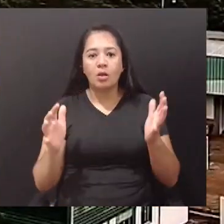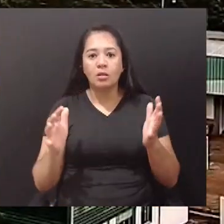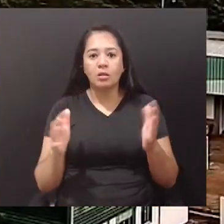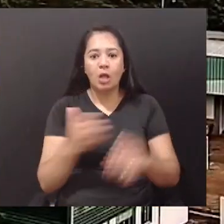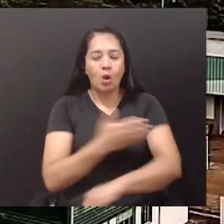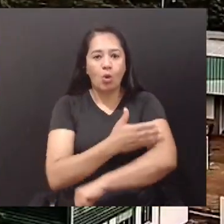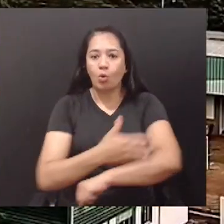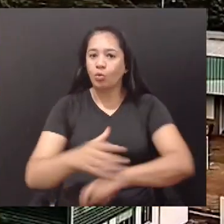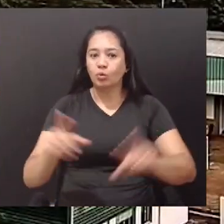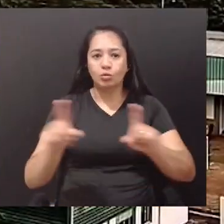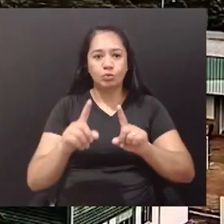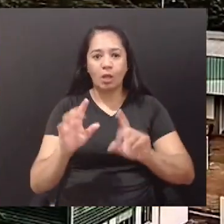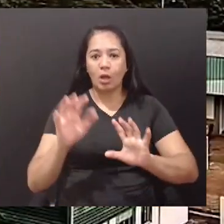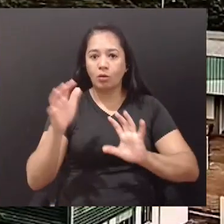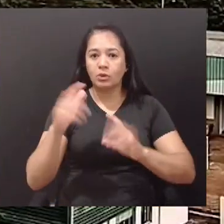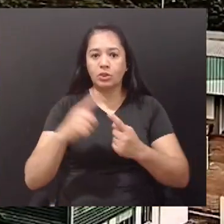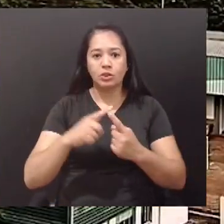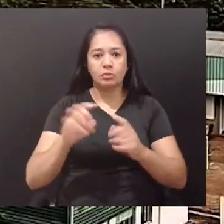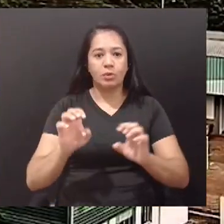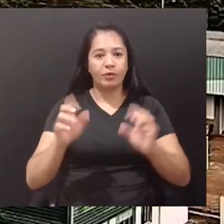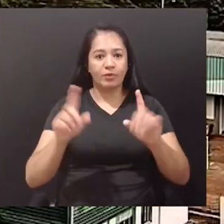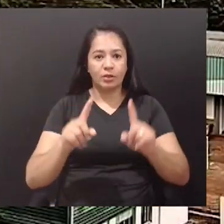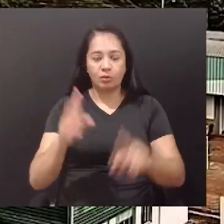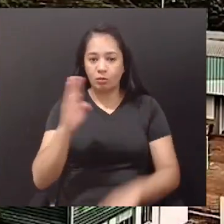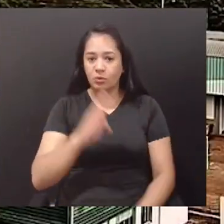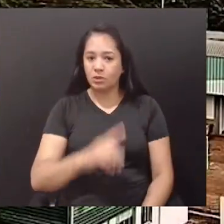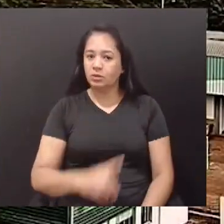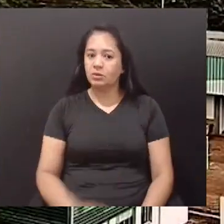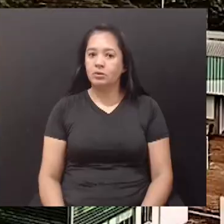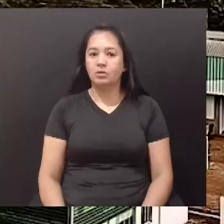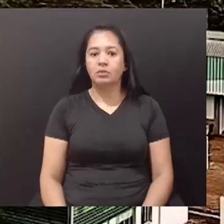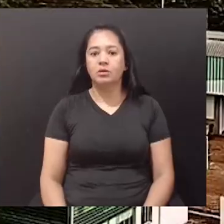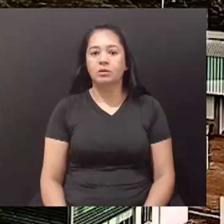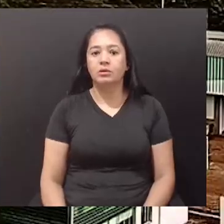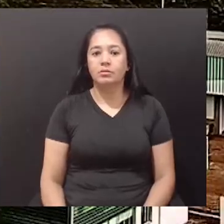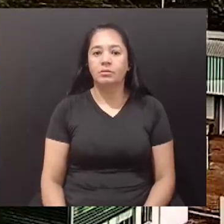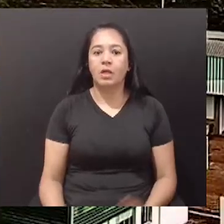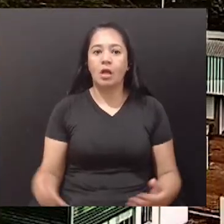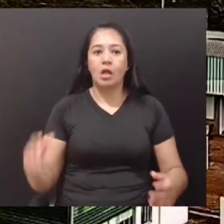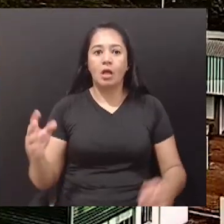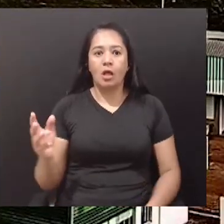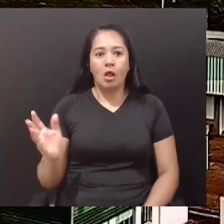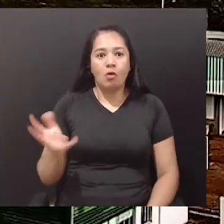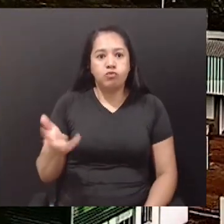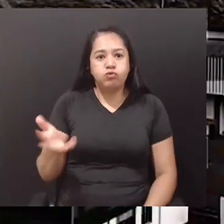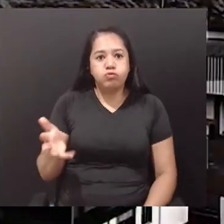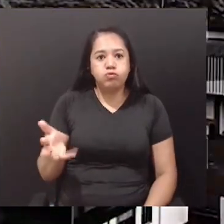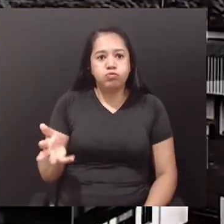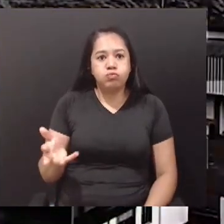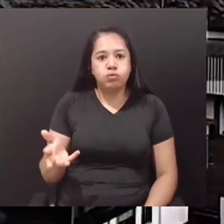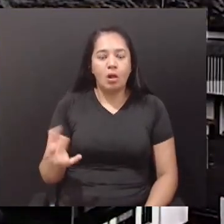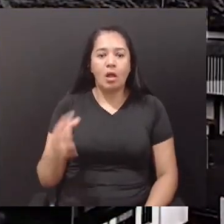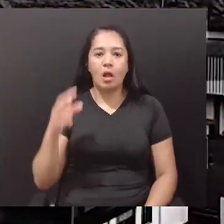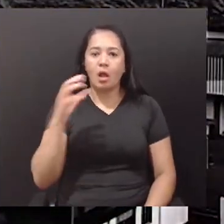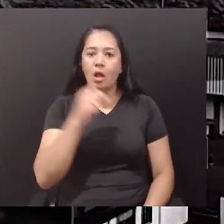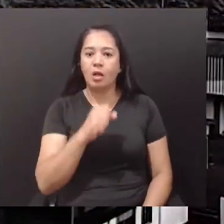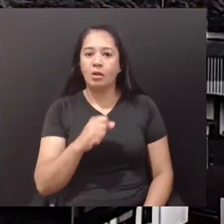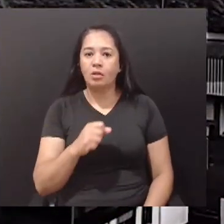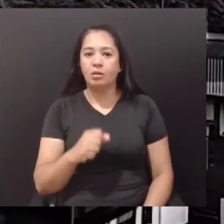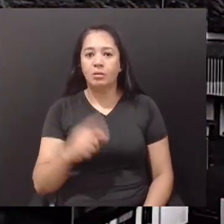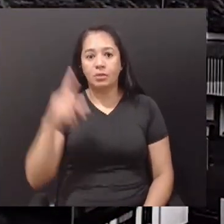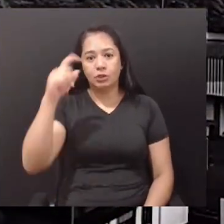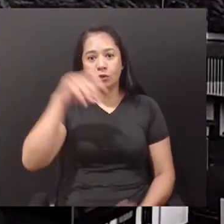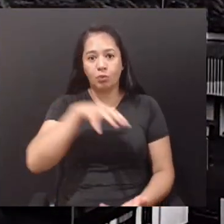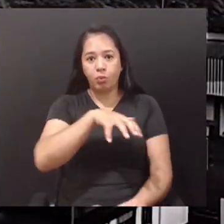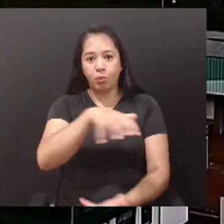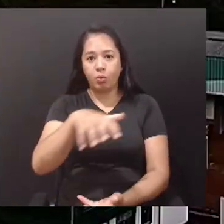haver esse tipo de evento no Brasil, com esta velocidade é uma coisa rara no mundo. Veja que o